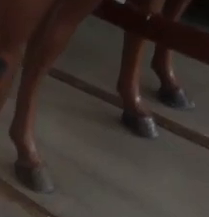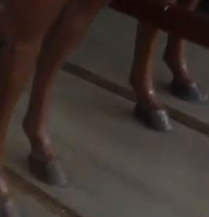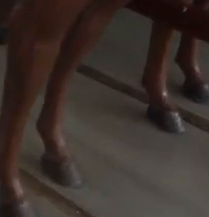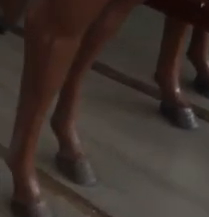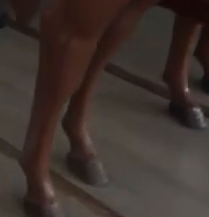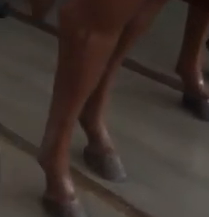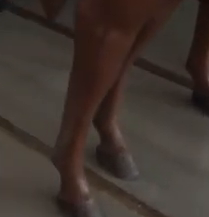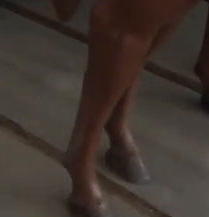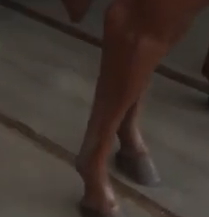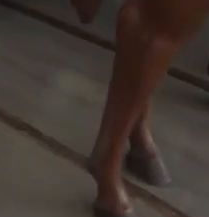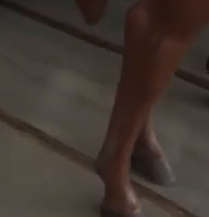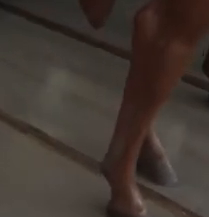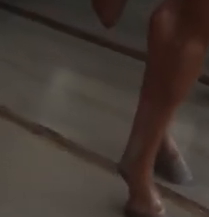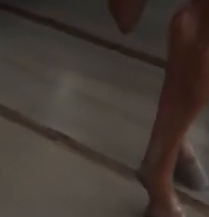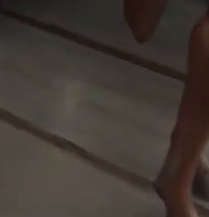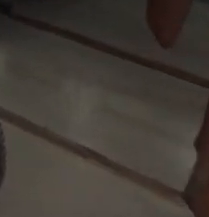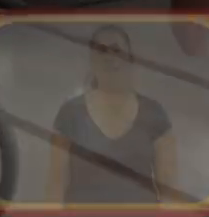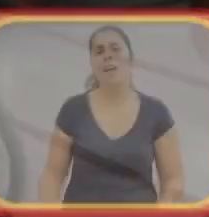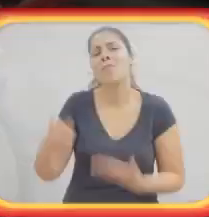preso a um bonde.